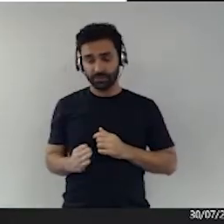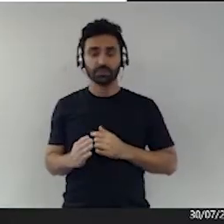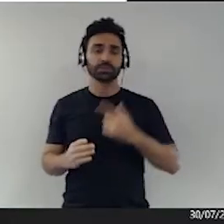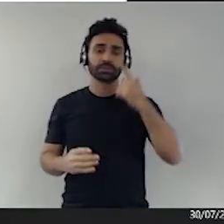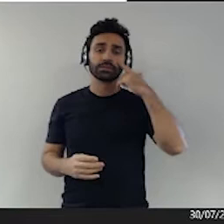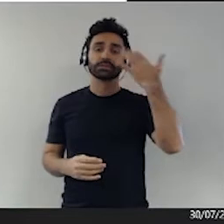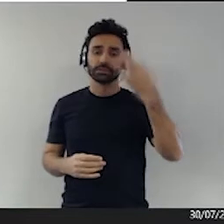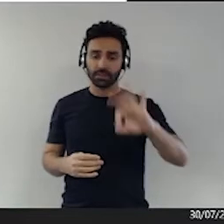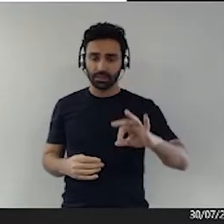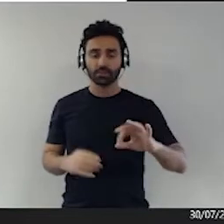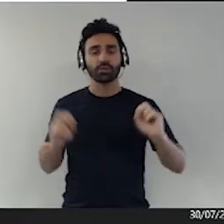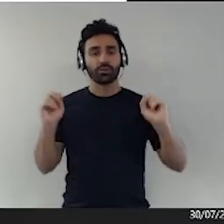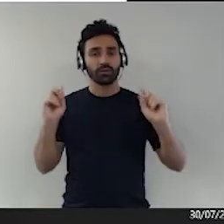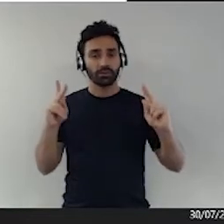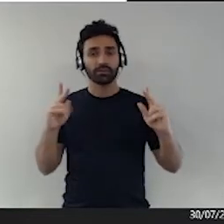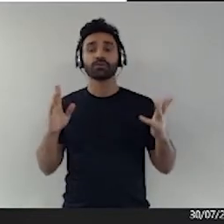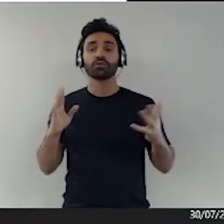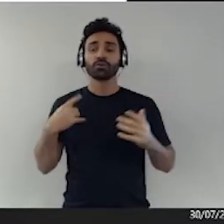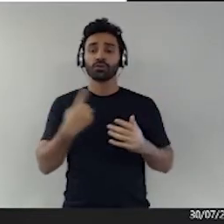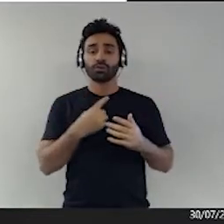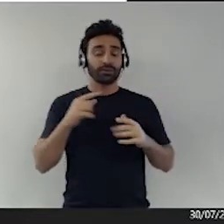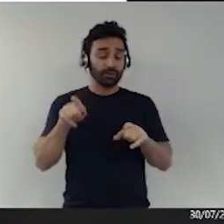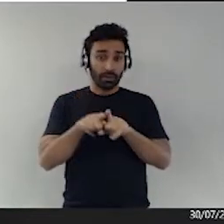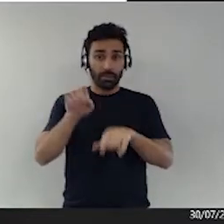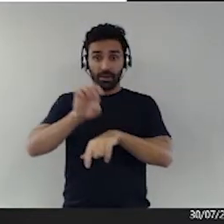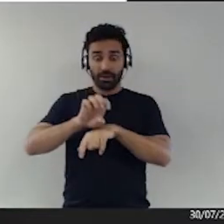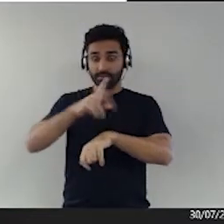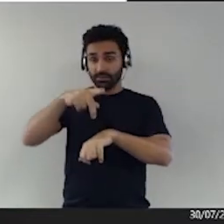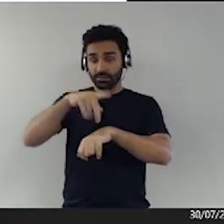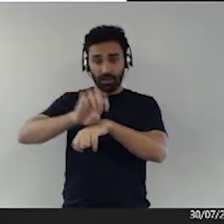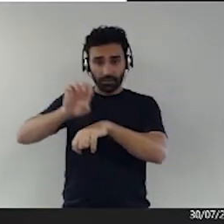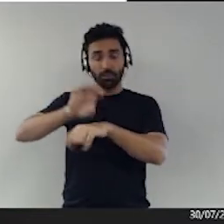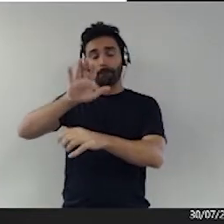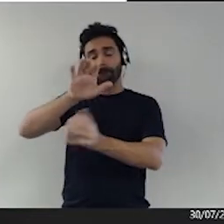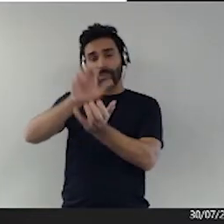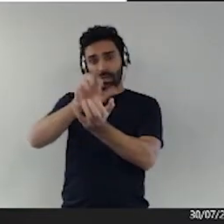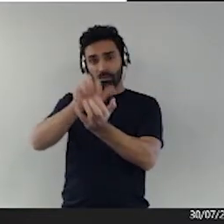acertou até então, e a gente também está olhando em Pernambuco e observando o que está